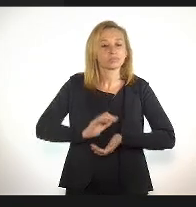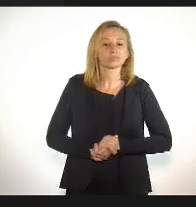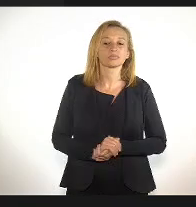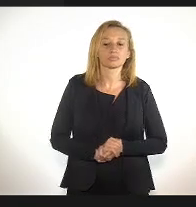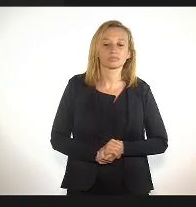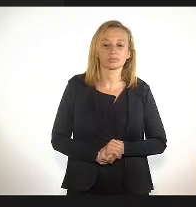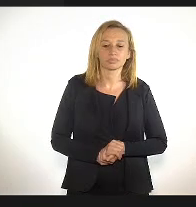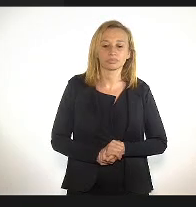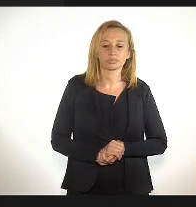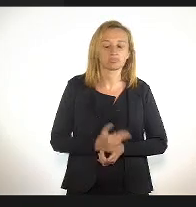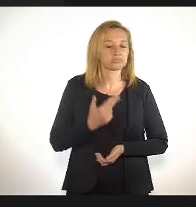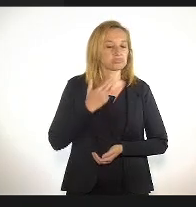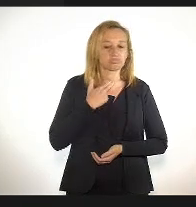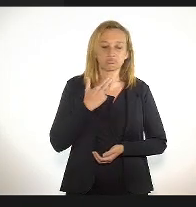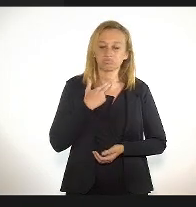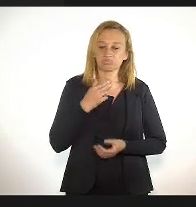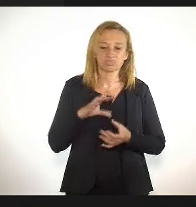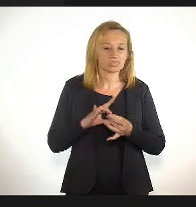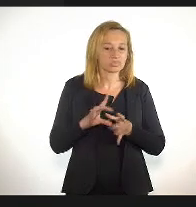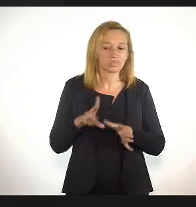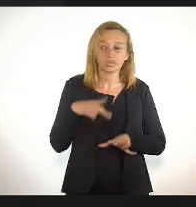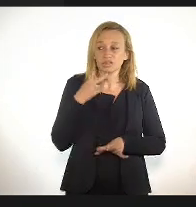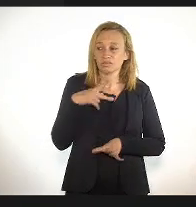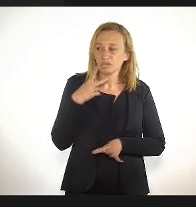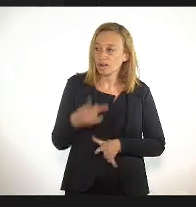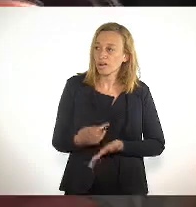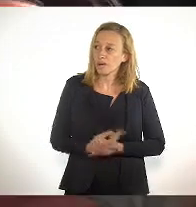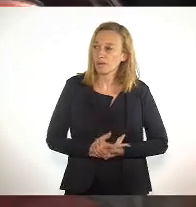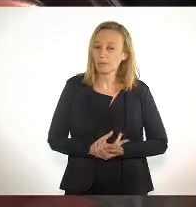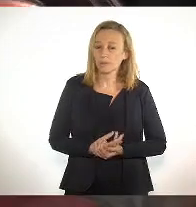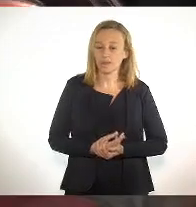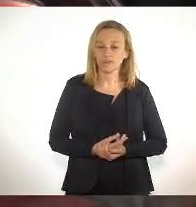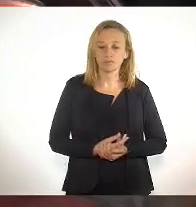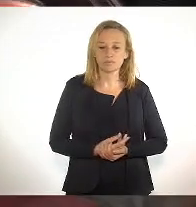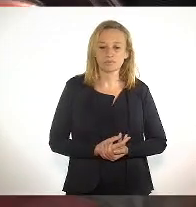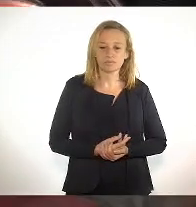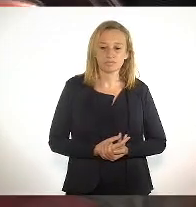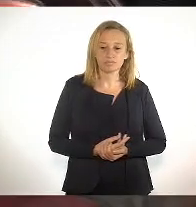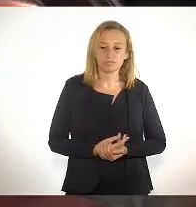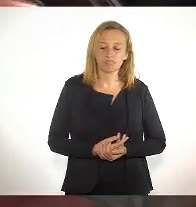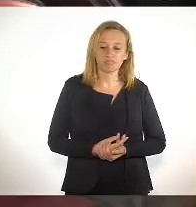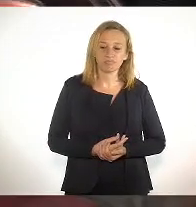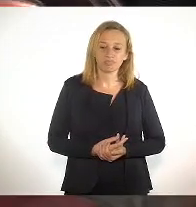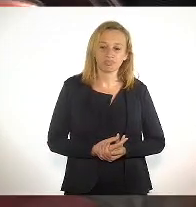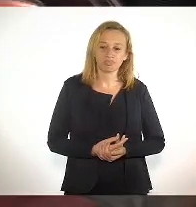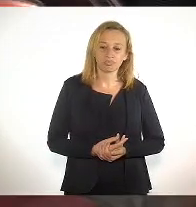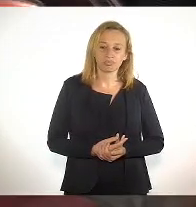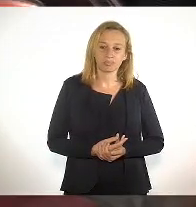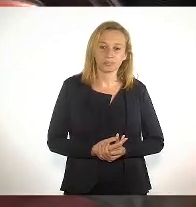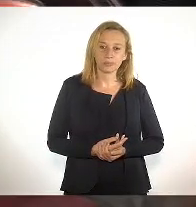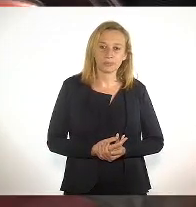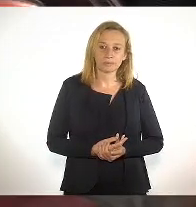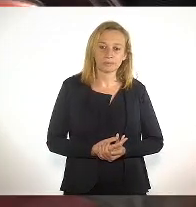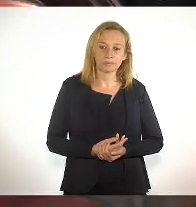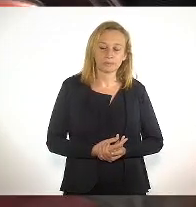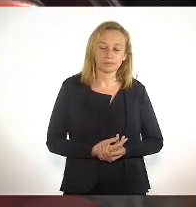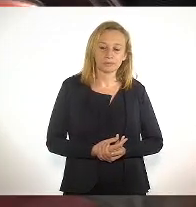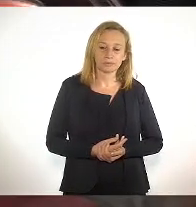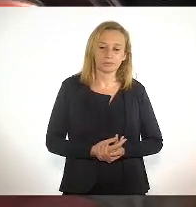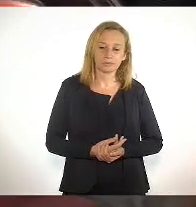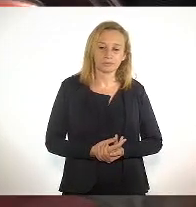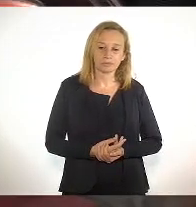eu não poderia deixar de expressar a minha indignação com que